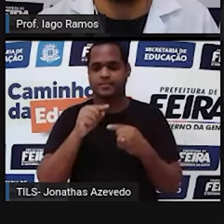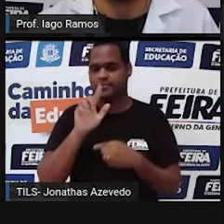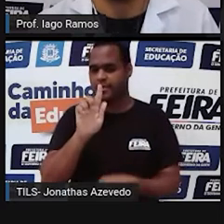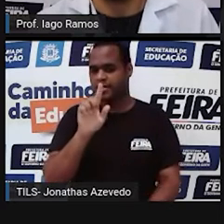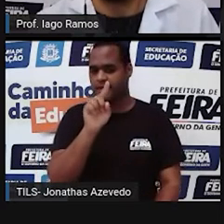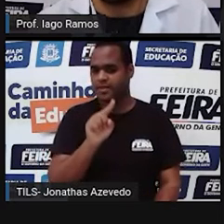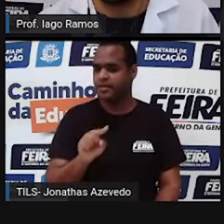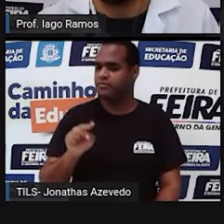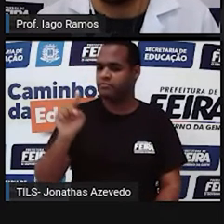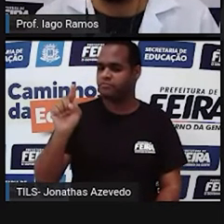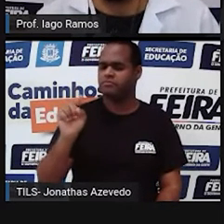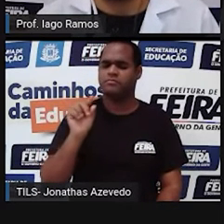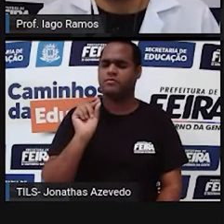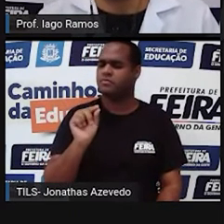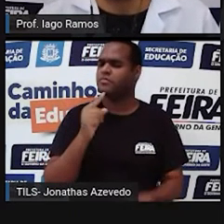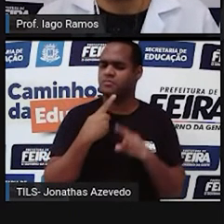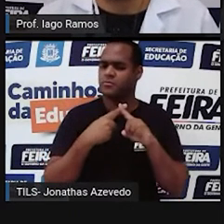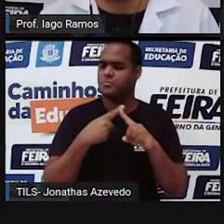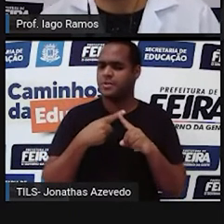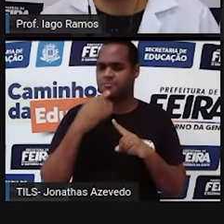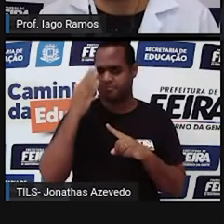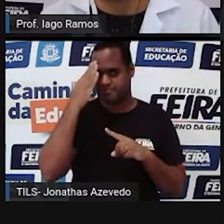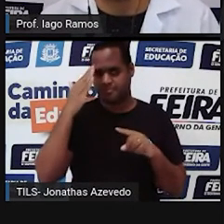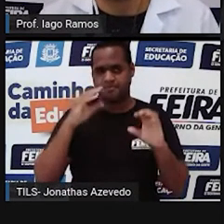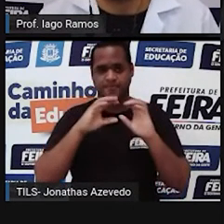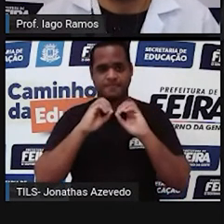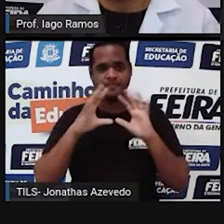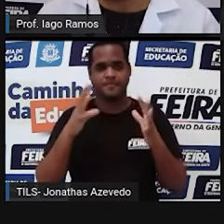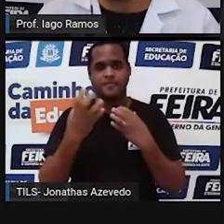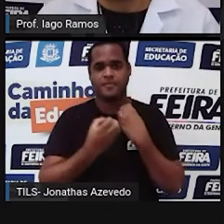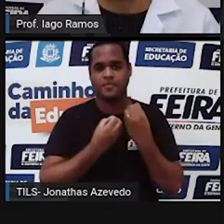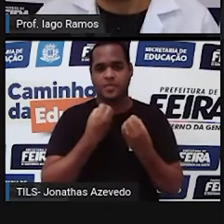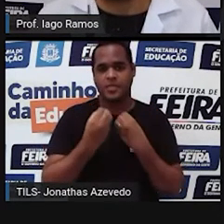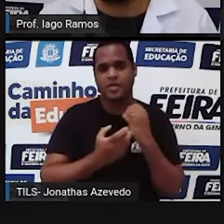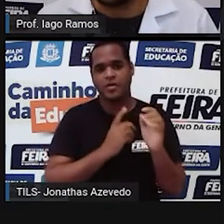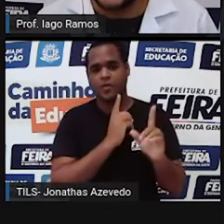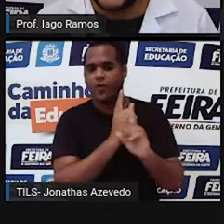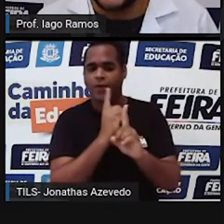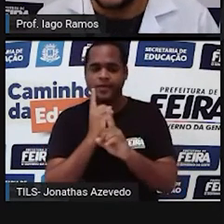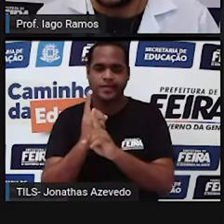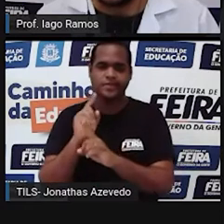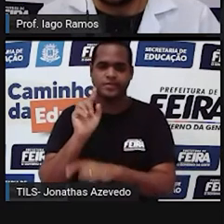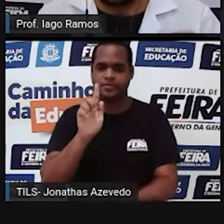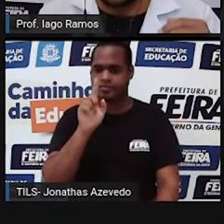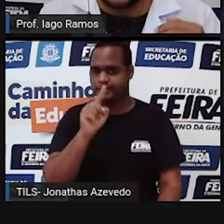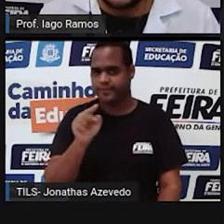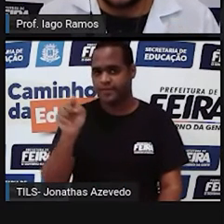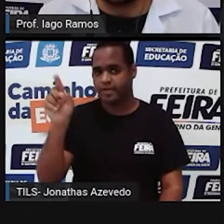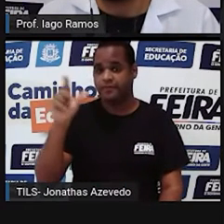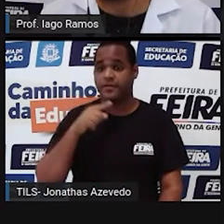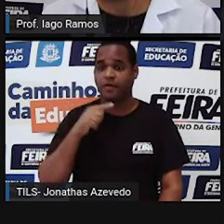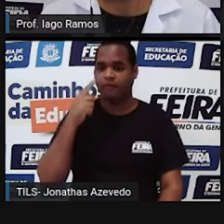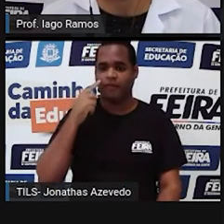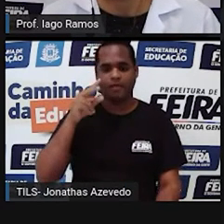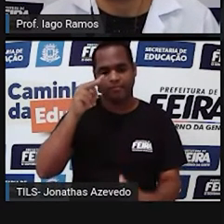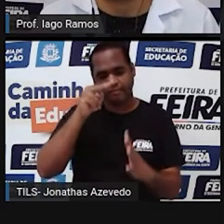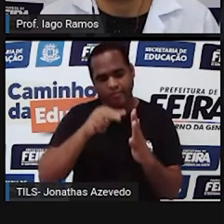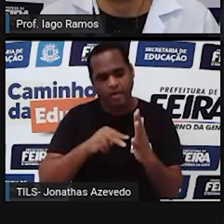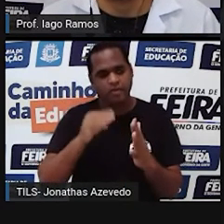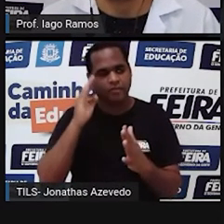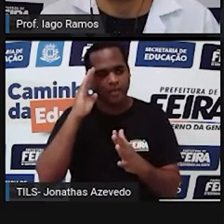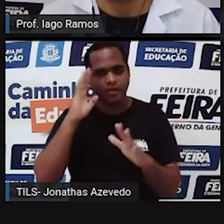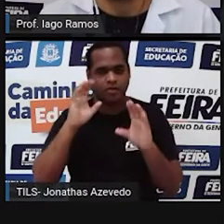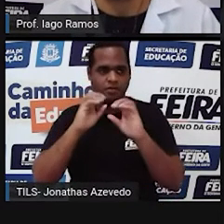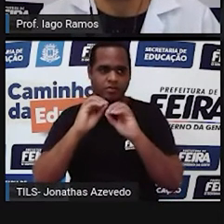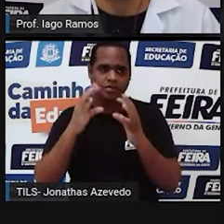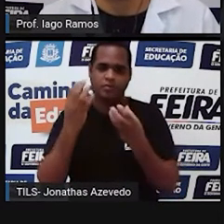gráficos, porque para quando a gente se deparar, encontrar algum gráfico por aí, a gente possa ler, interpretar esse gráfico